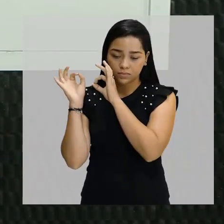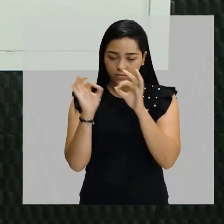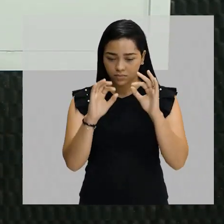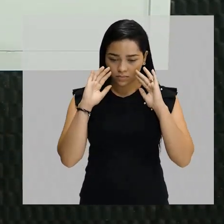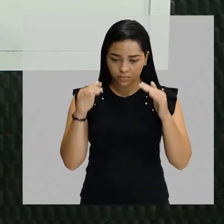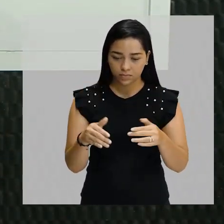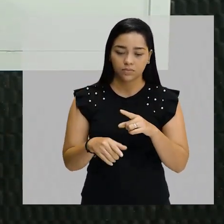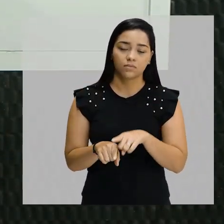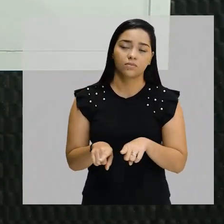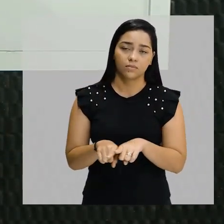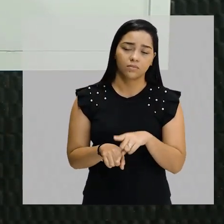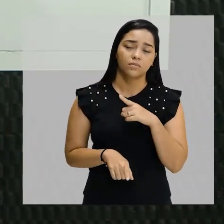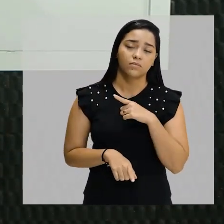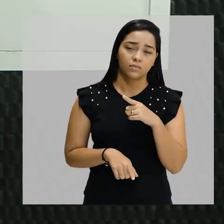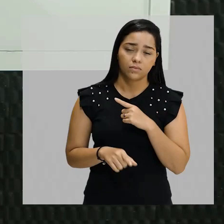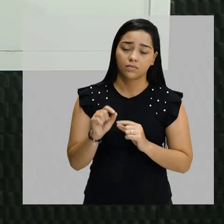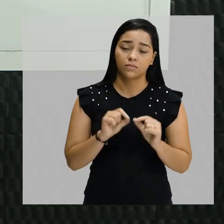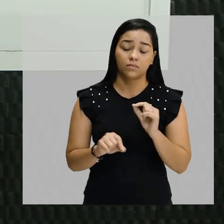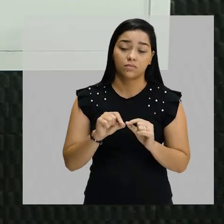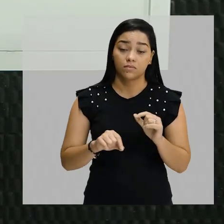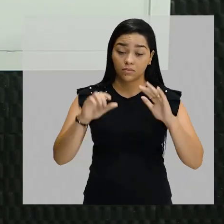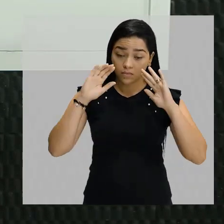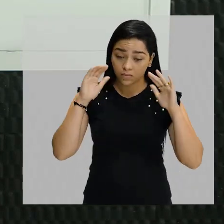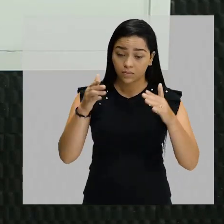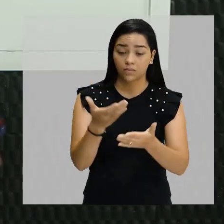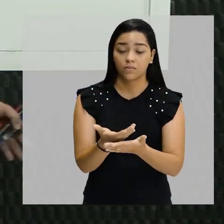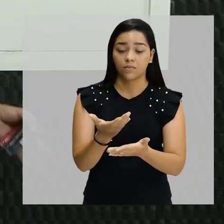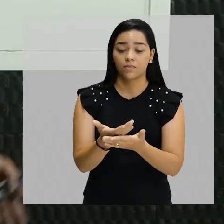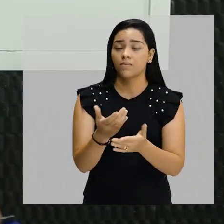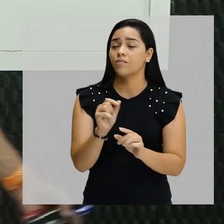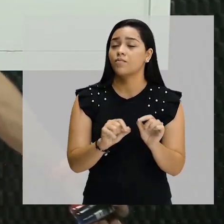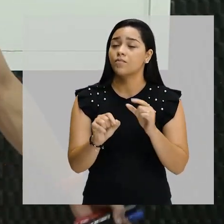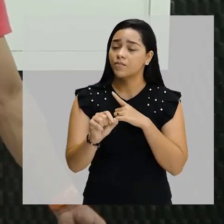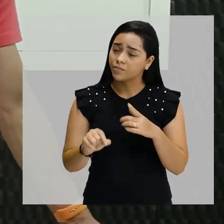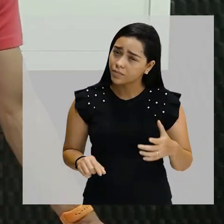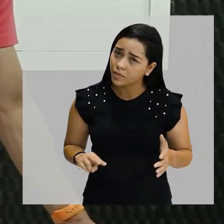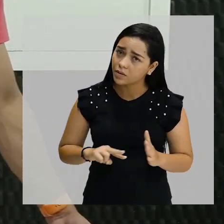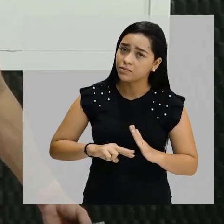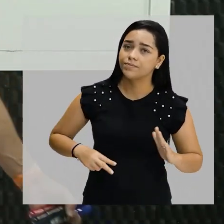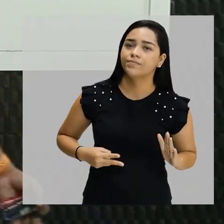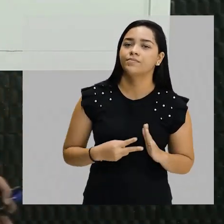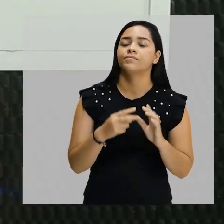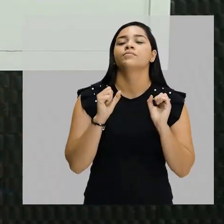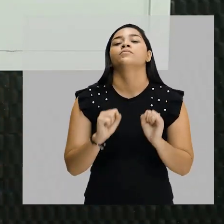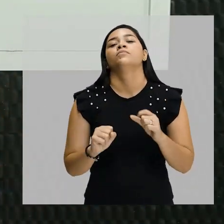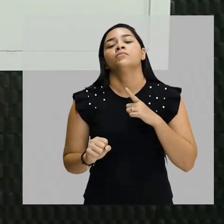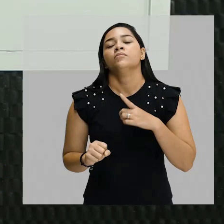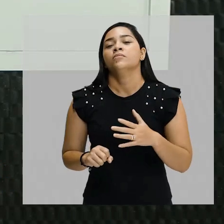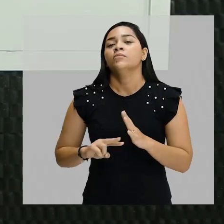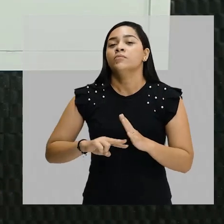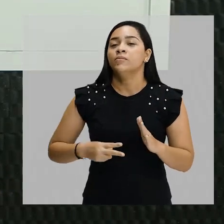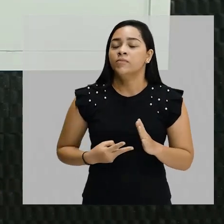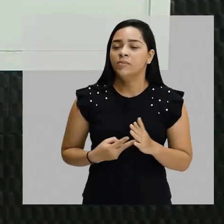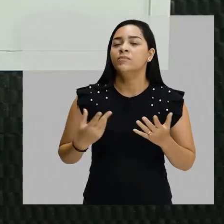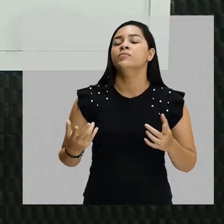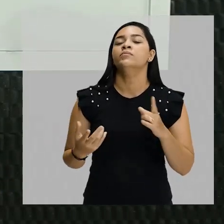eu preciso que você esteja direcionada por isso que seja com foco na aula para que tenha sentido para que você possa dar sentido para